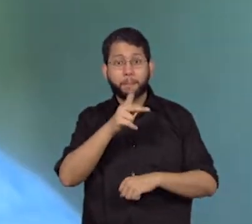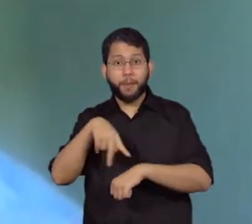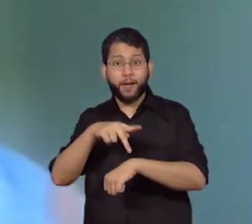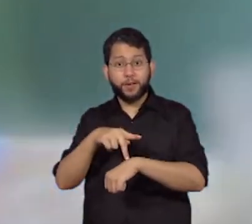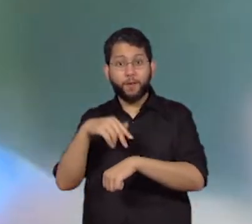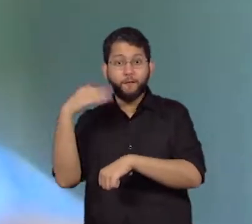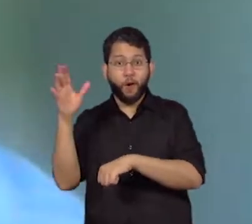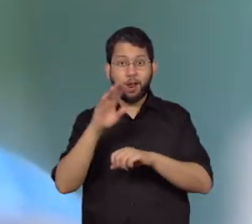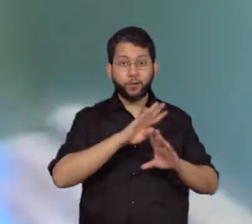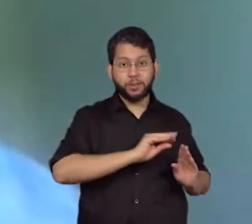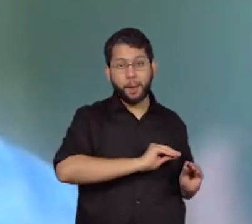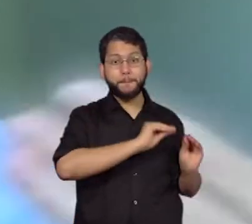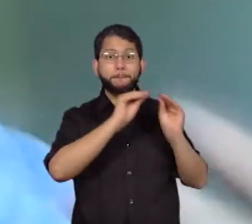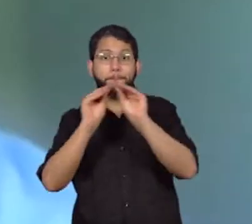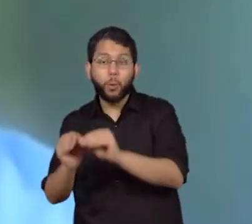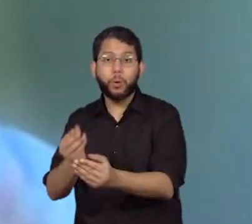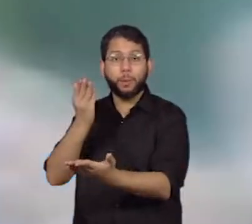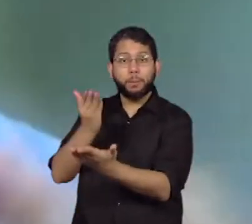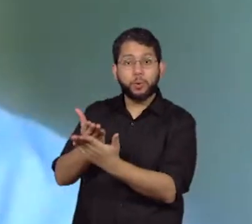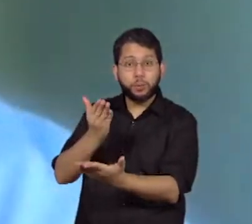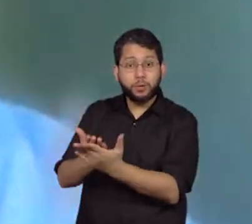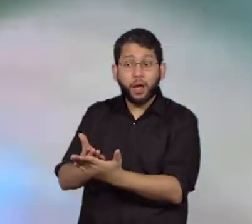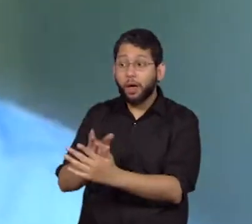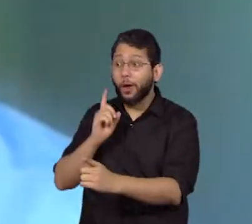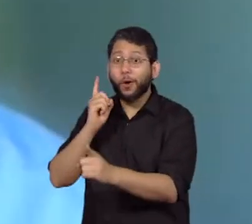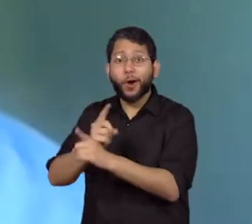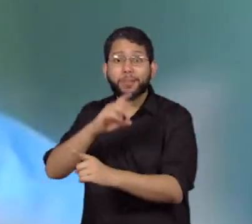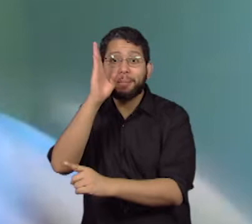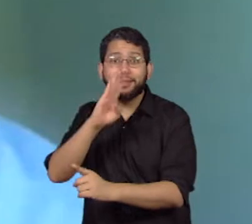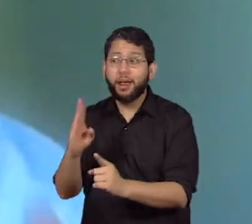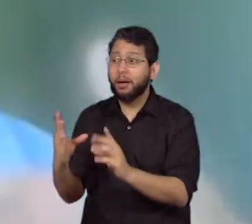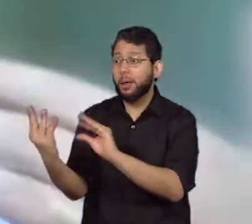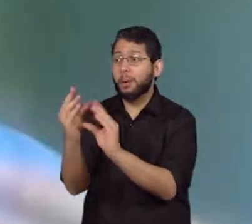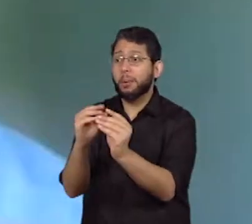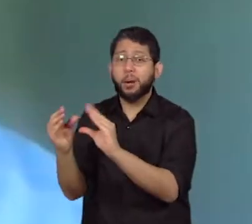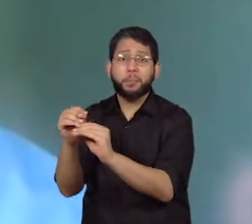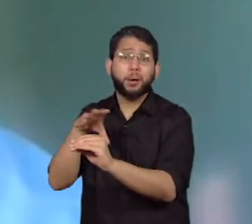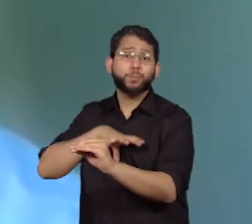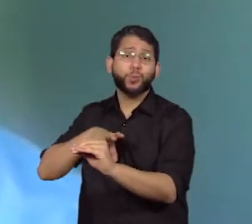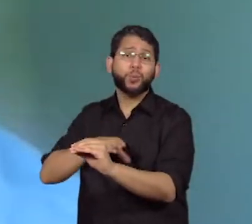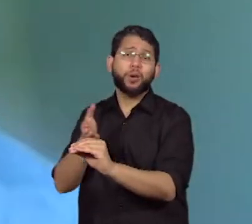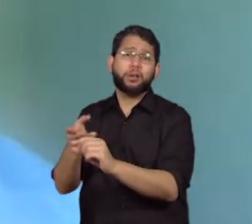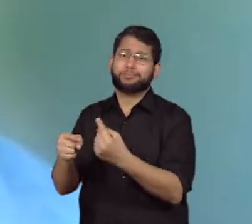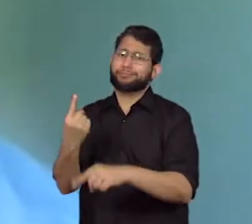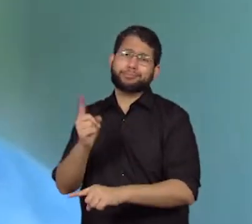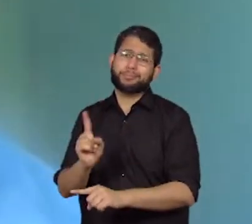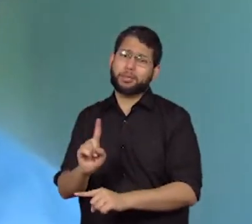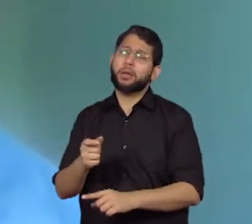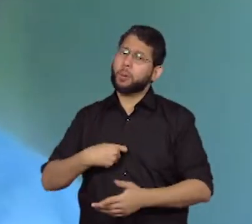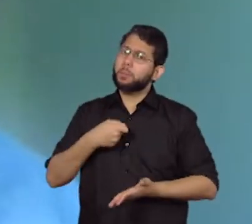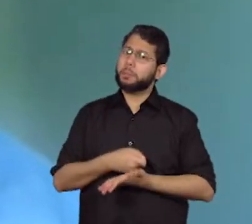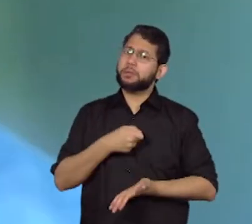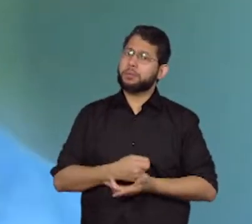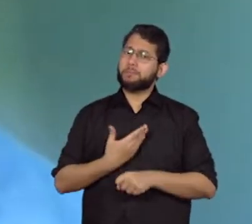inglês. Então, você precisa ter essa disciplina, no caso que eu falo, né, a disciplina de